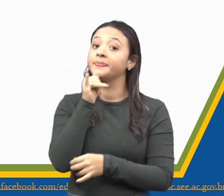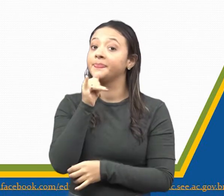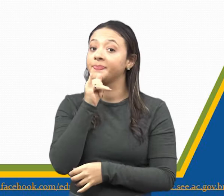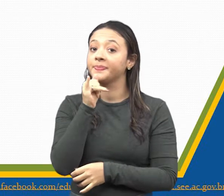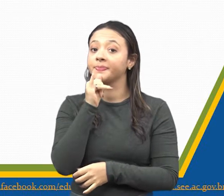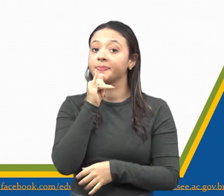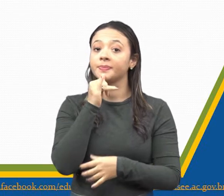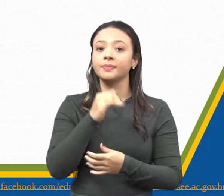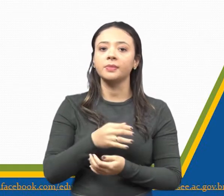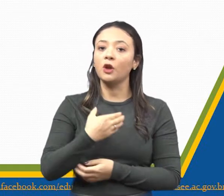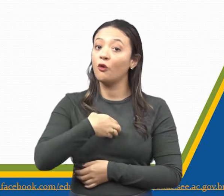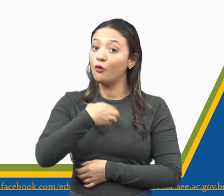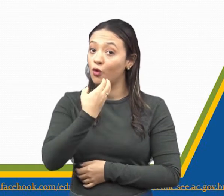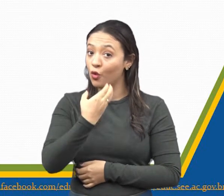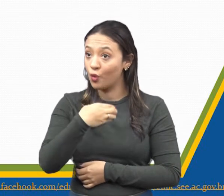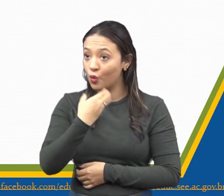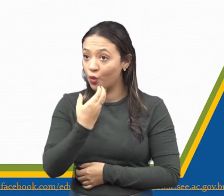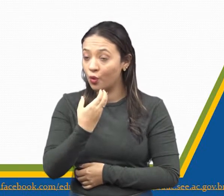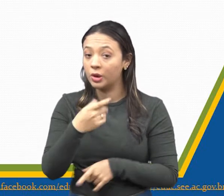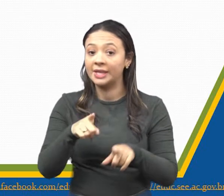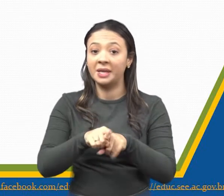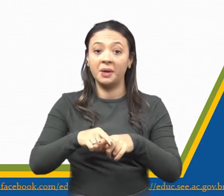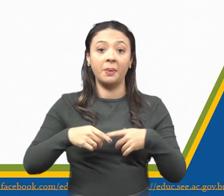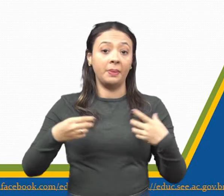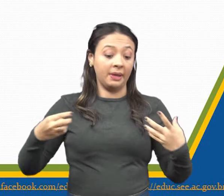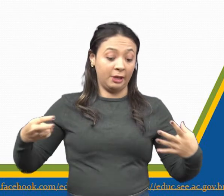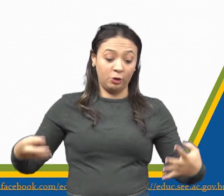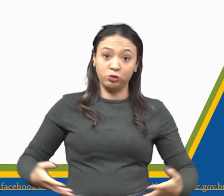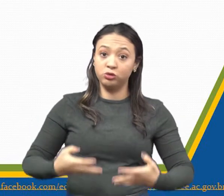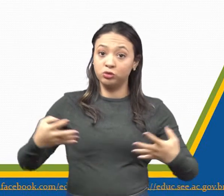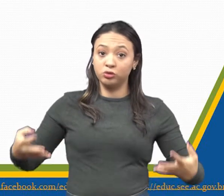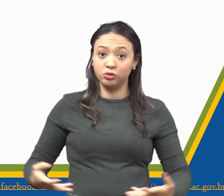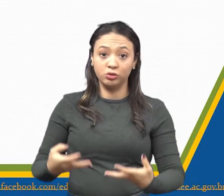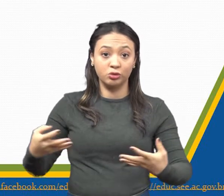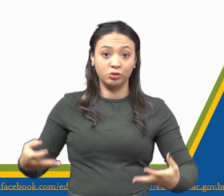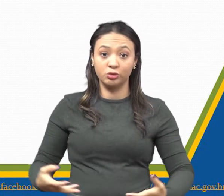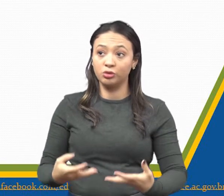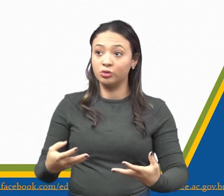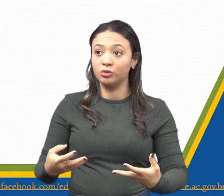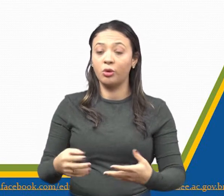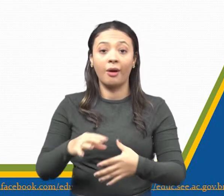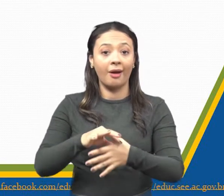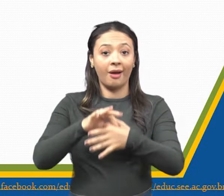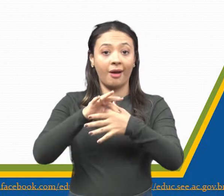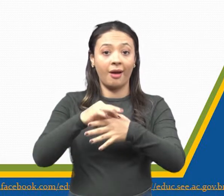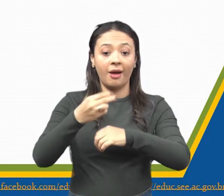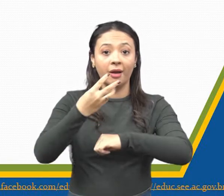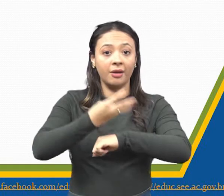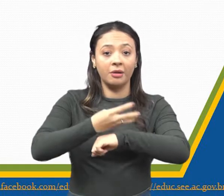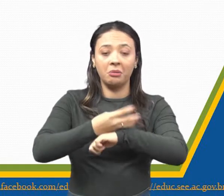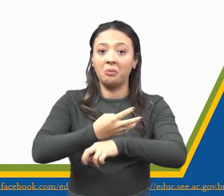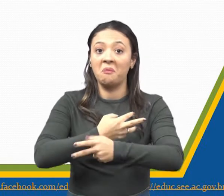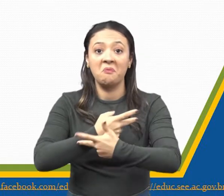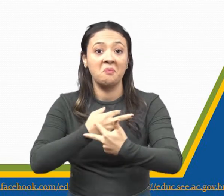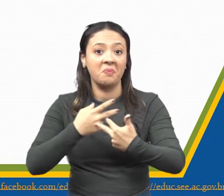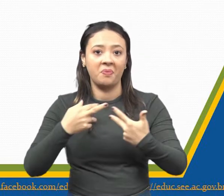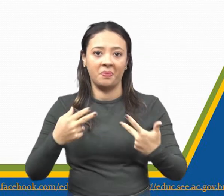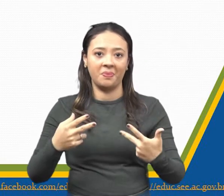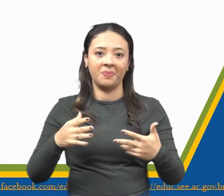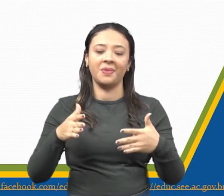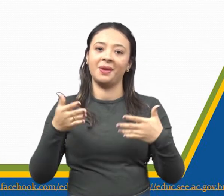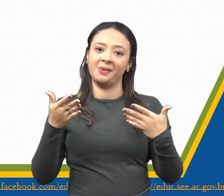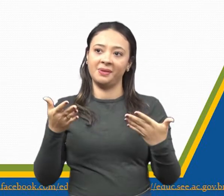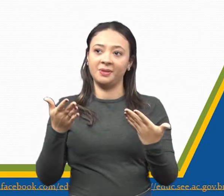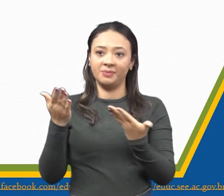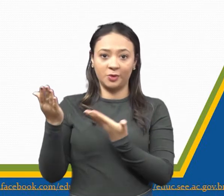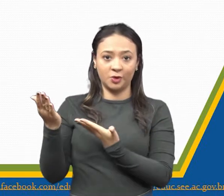Exemplos: frutas, vegetais, grãos, carnes e minerais.